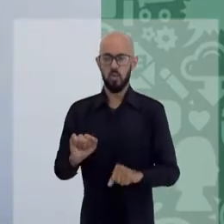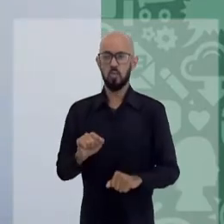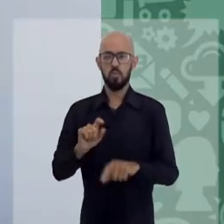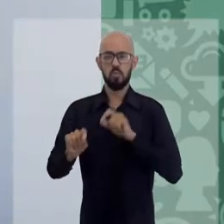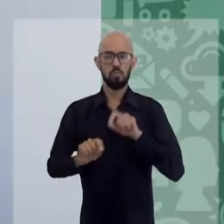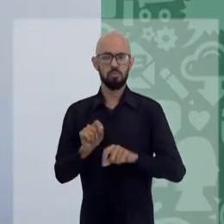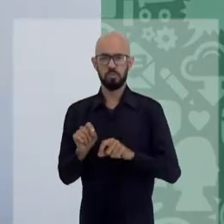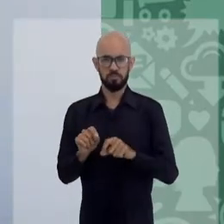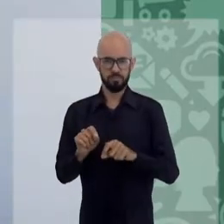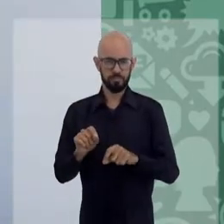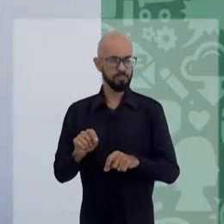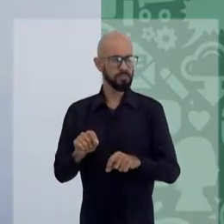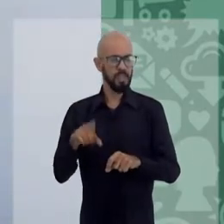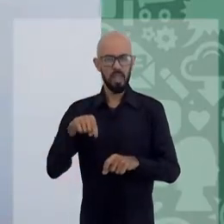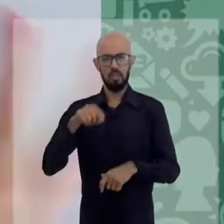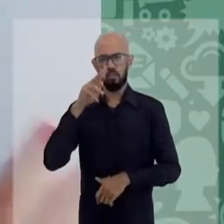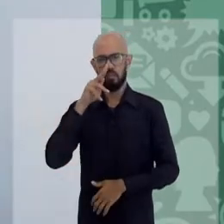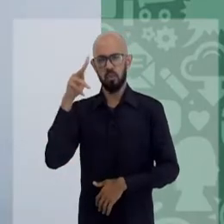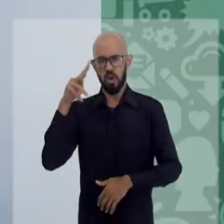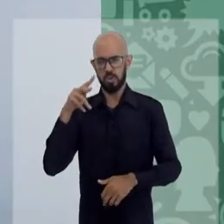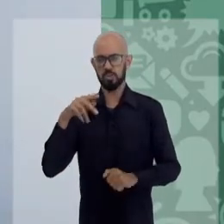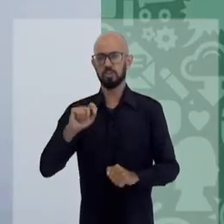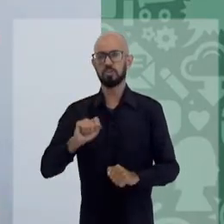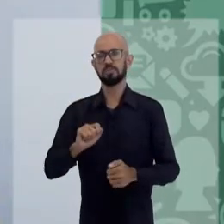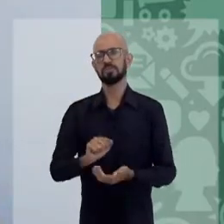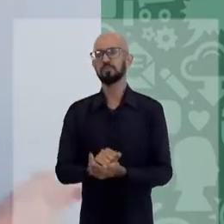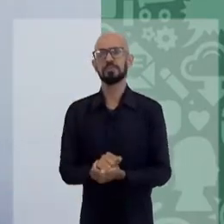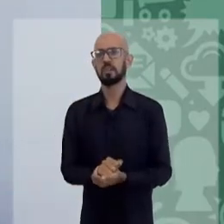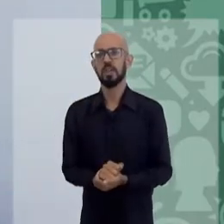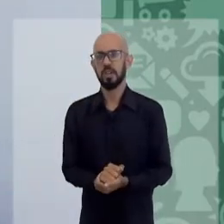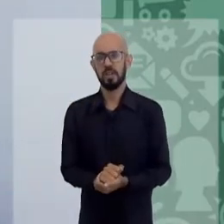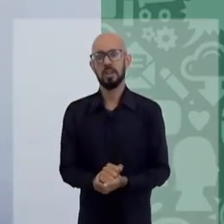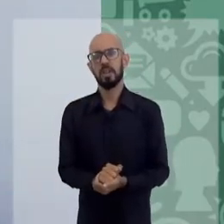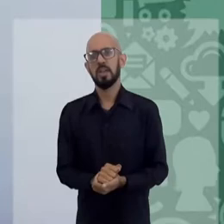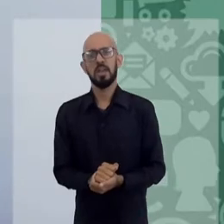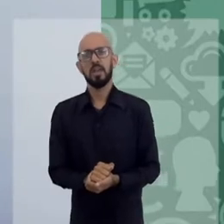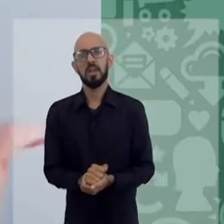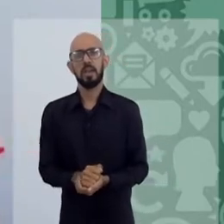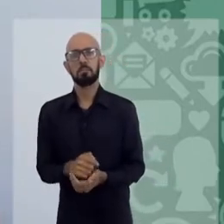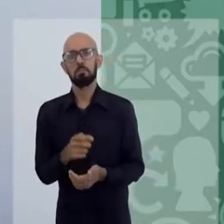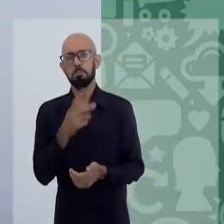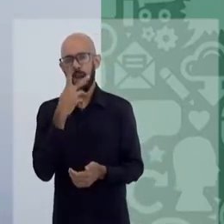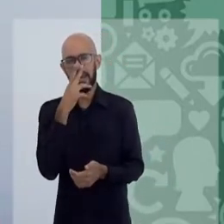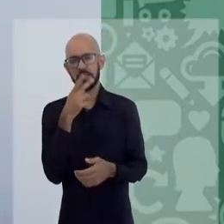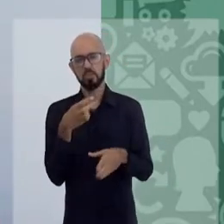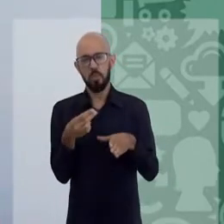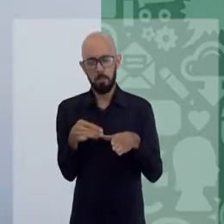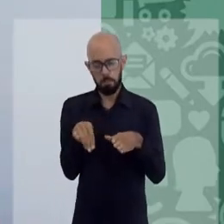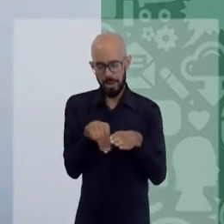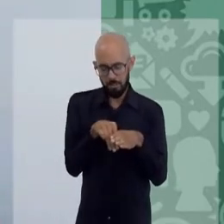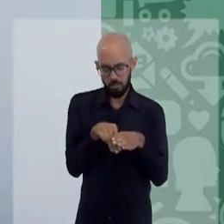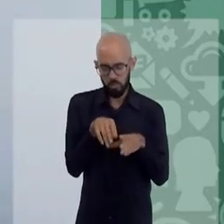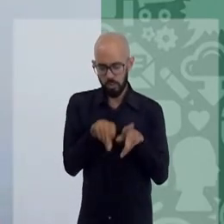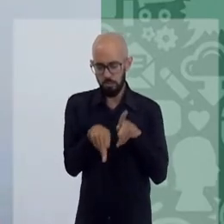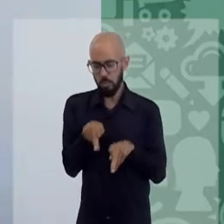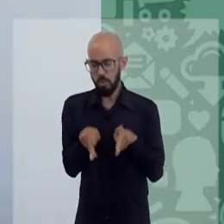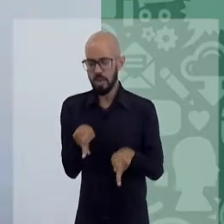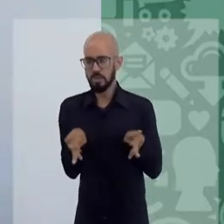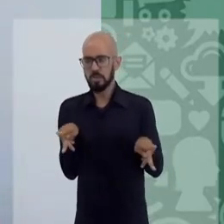né? A presença do jovem na rede social é muito intensa, já faz parte, quase um membro aí da